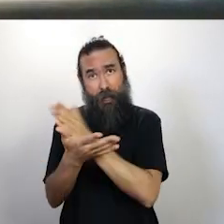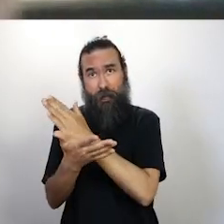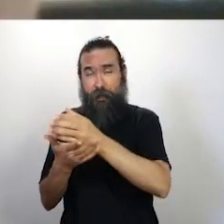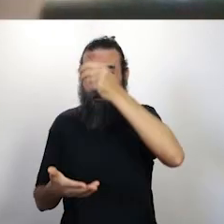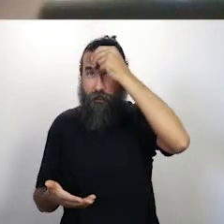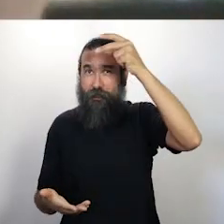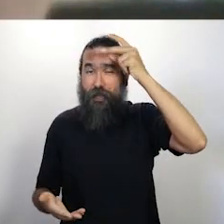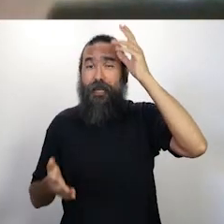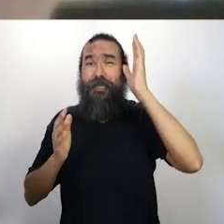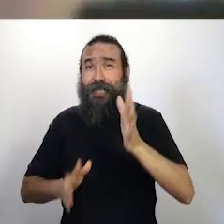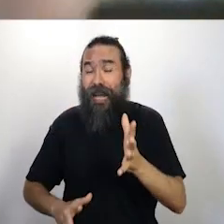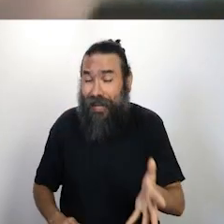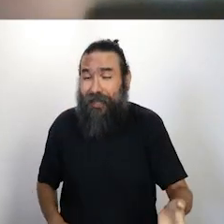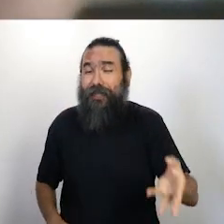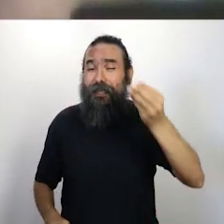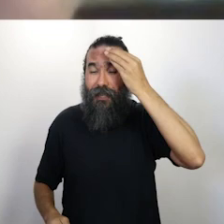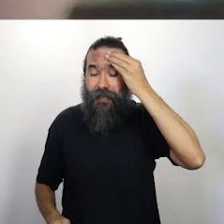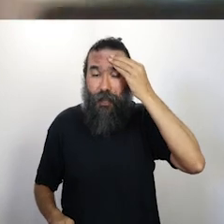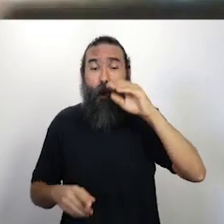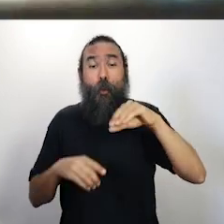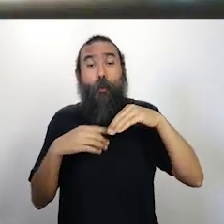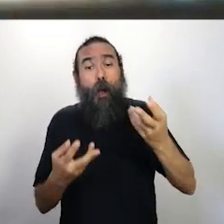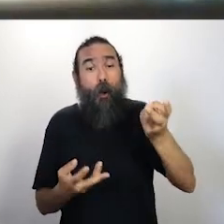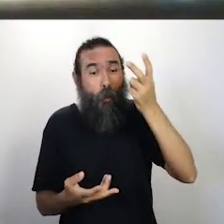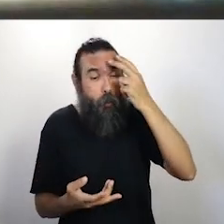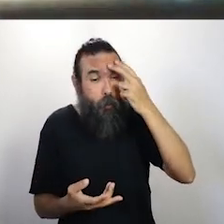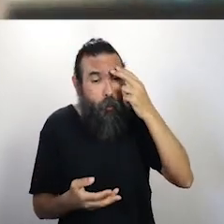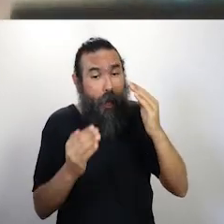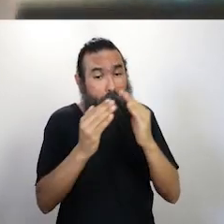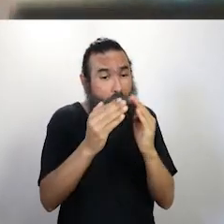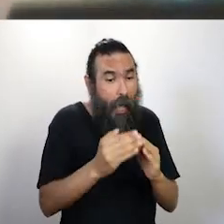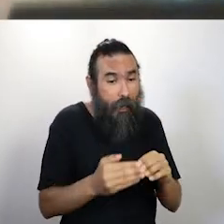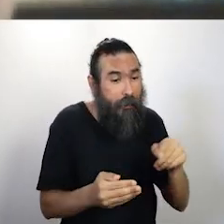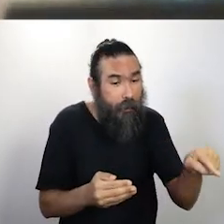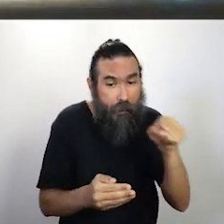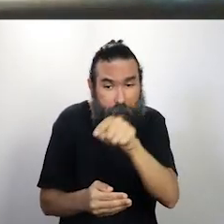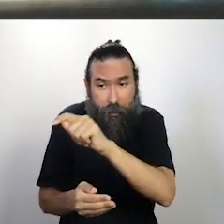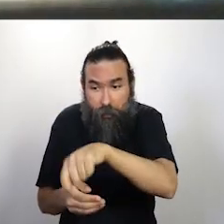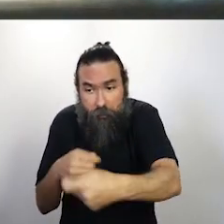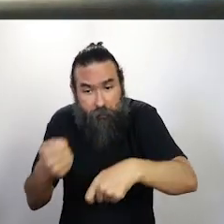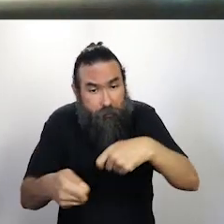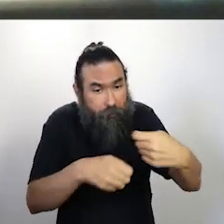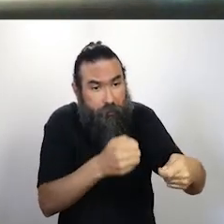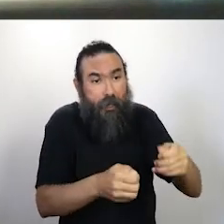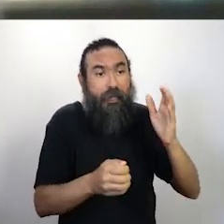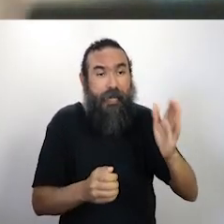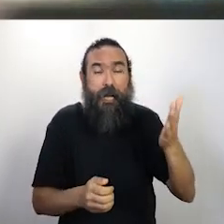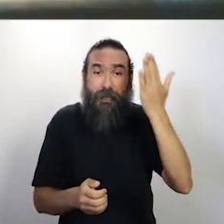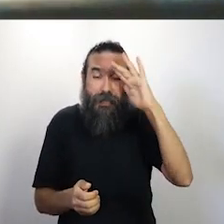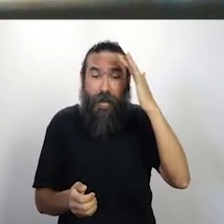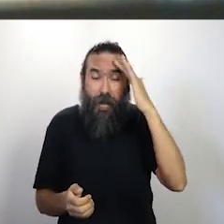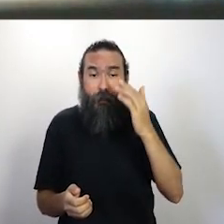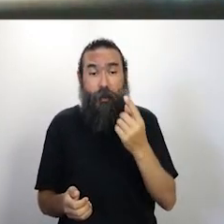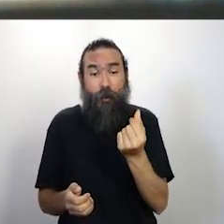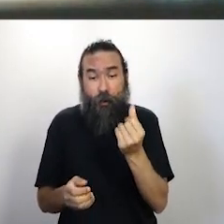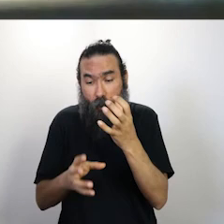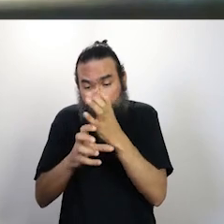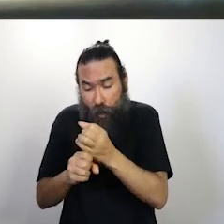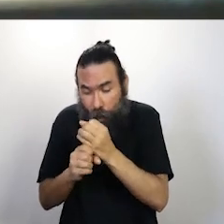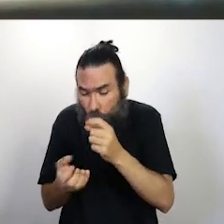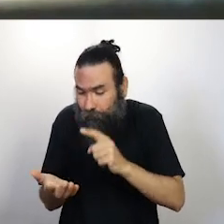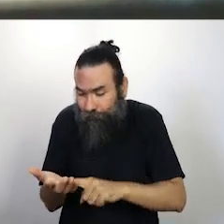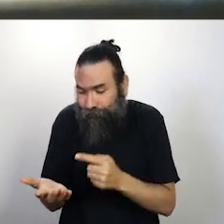culturais quantos territórios identitários quantos de renda básica já sabem que não vai sobrar dinheiro